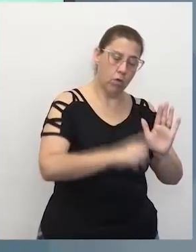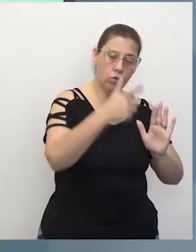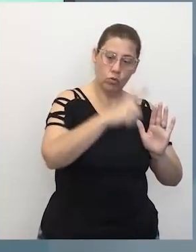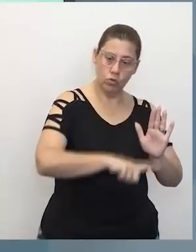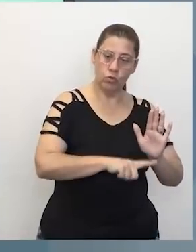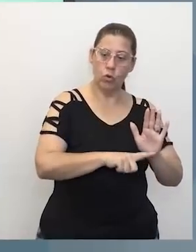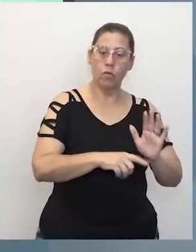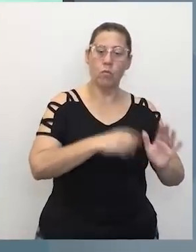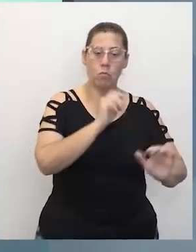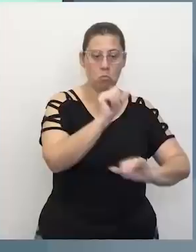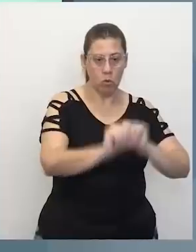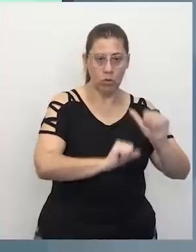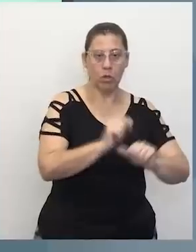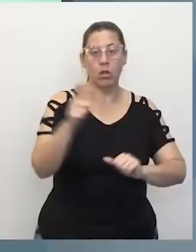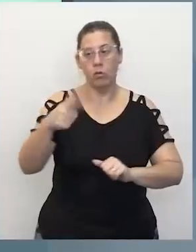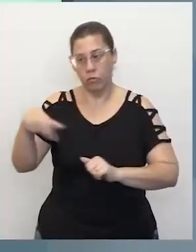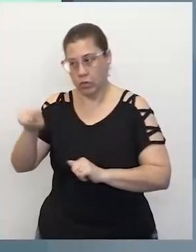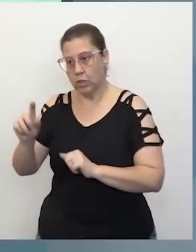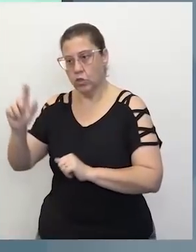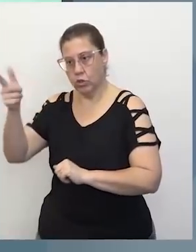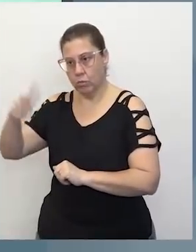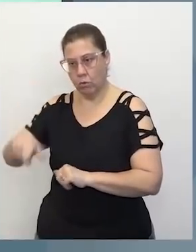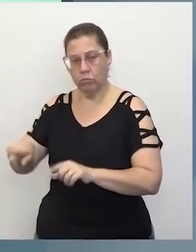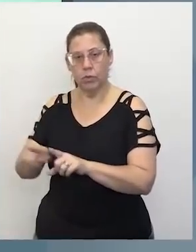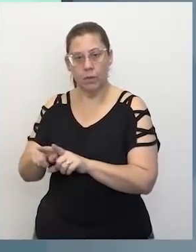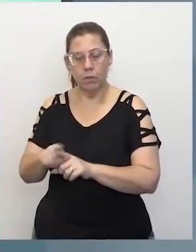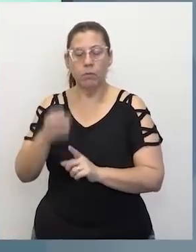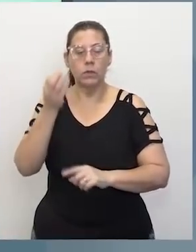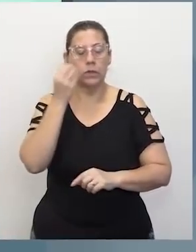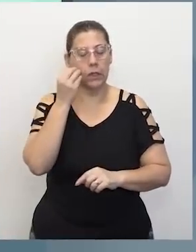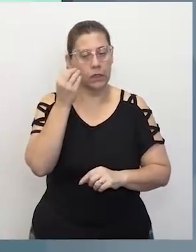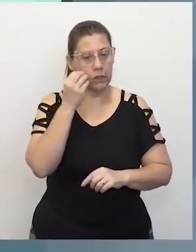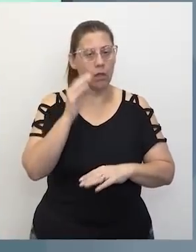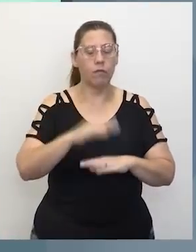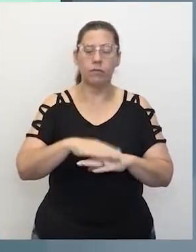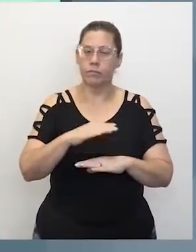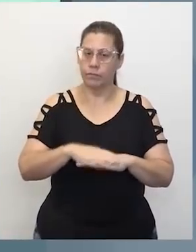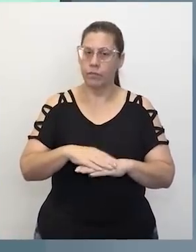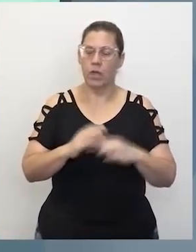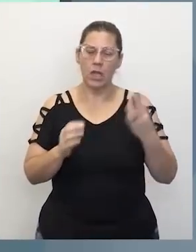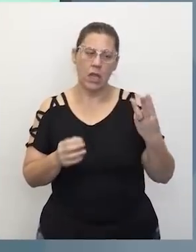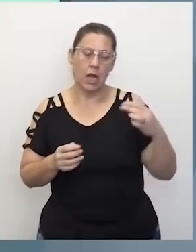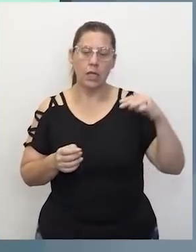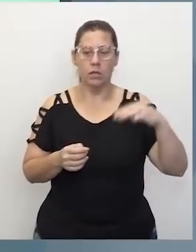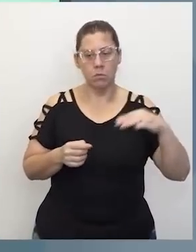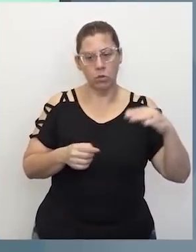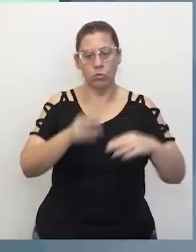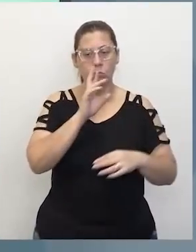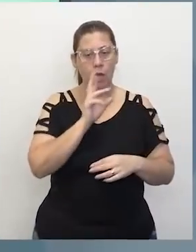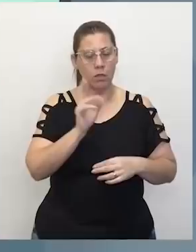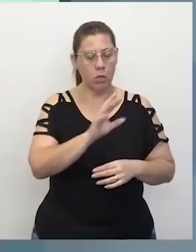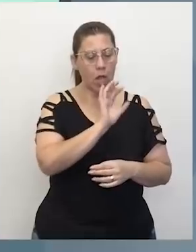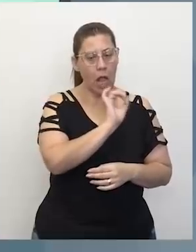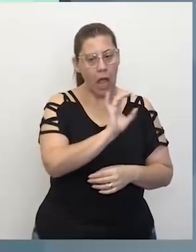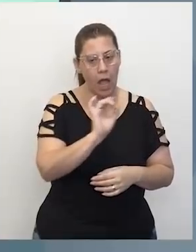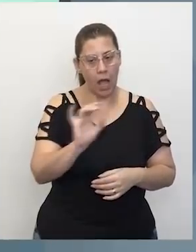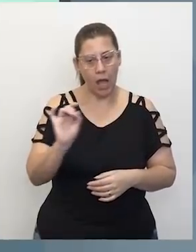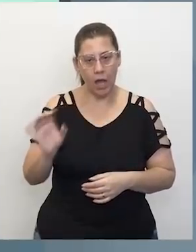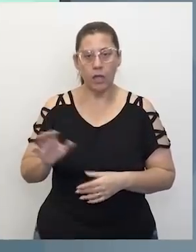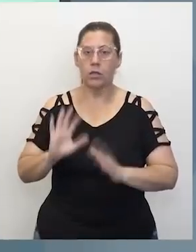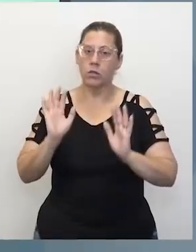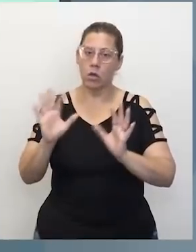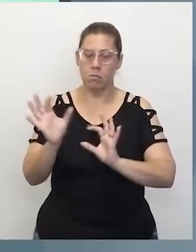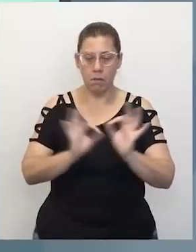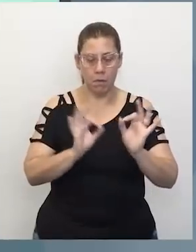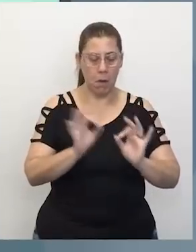uma modificação e vocês vão fazer outro, tá? Vamos tentar cumprir aí, acho que vocês vão ter 3 minutos para responder cada um desses. Então, prepara